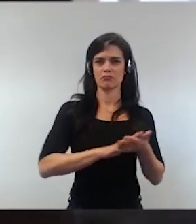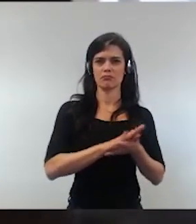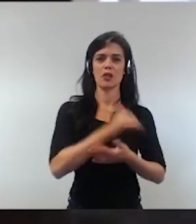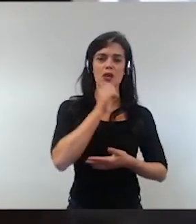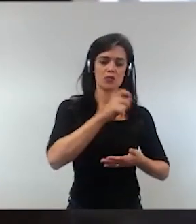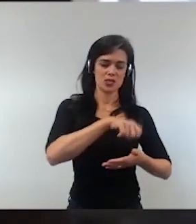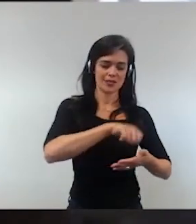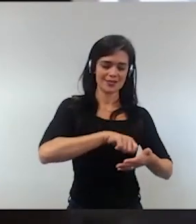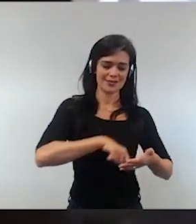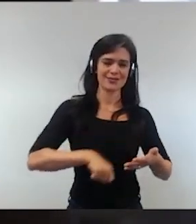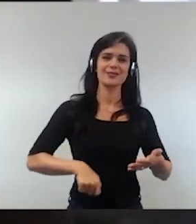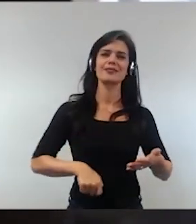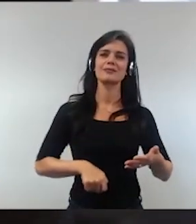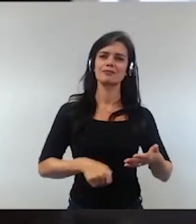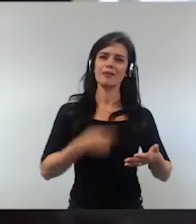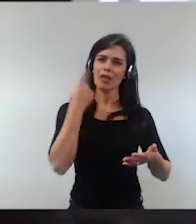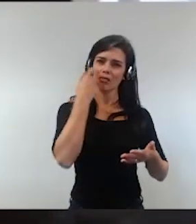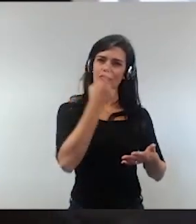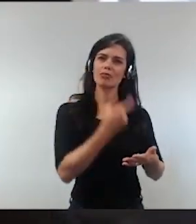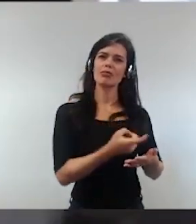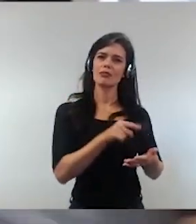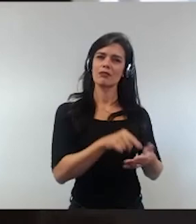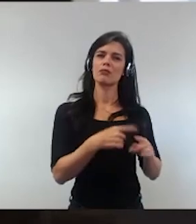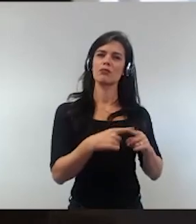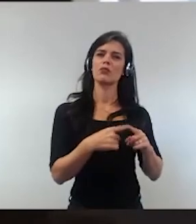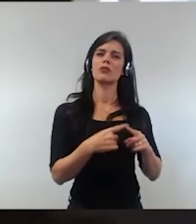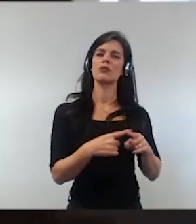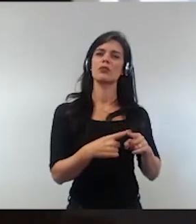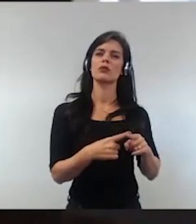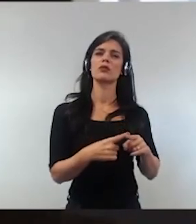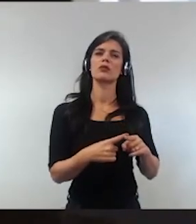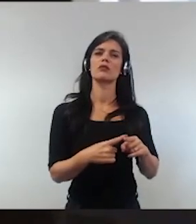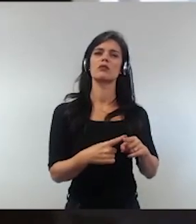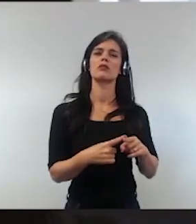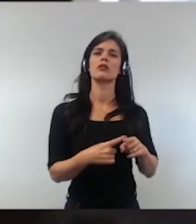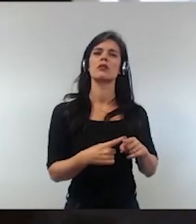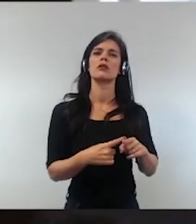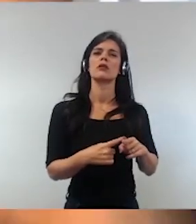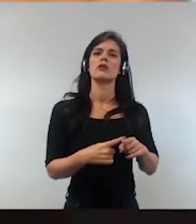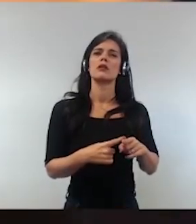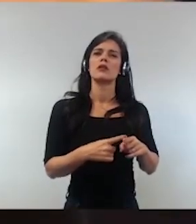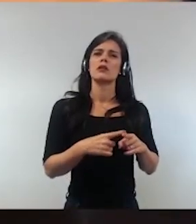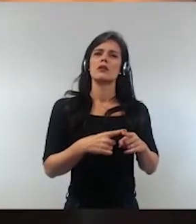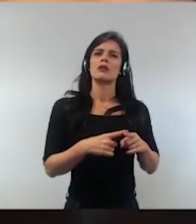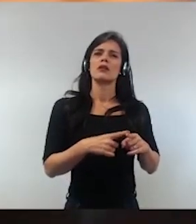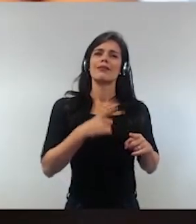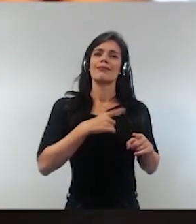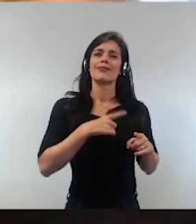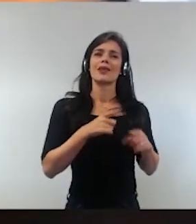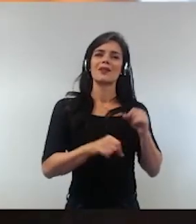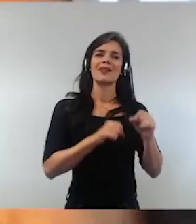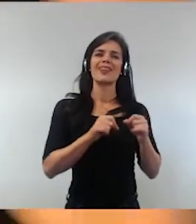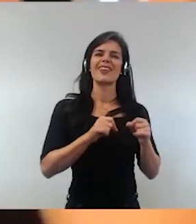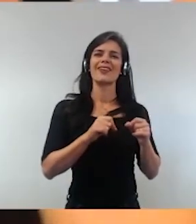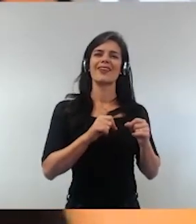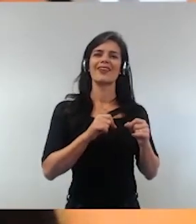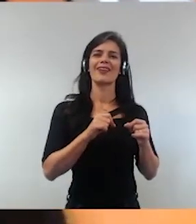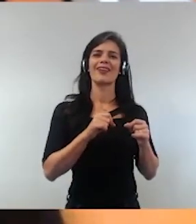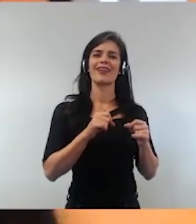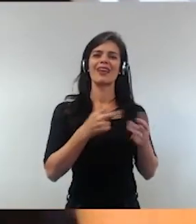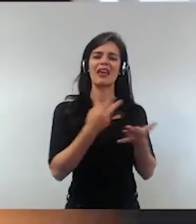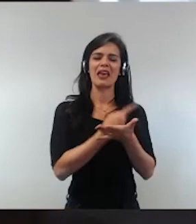esse livro é muito interessante porque ele conserva, né, os erros gramaticais que fogem